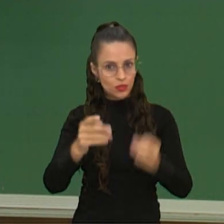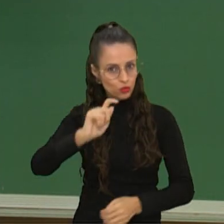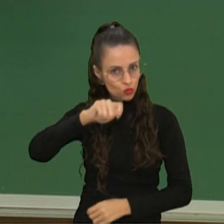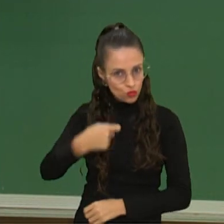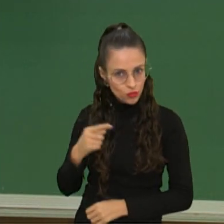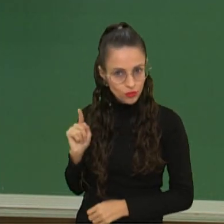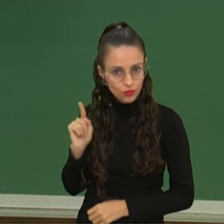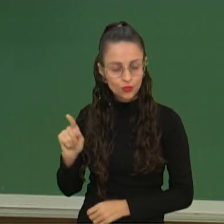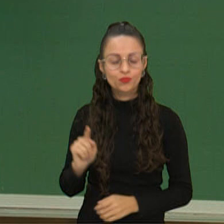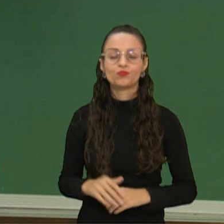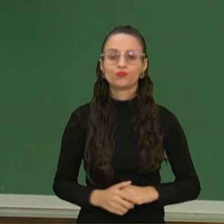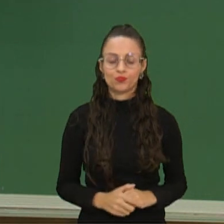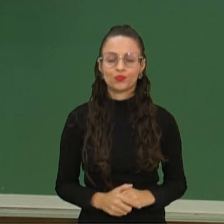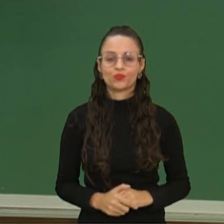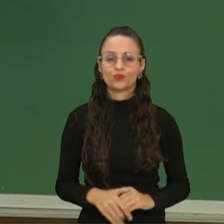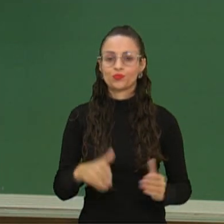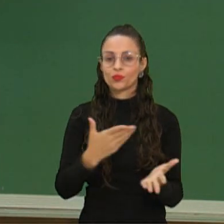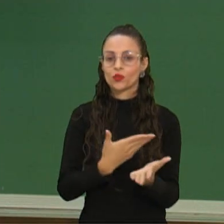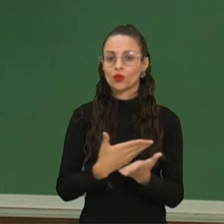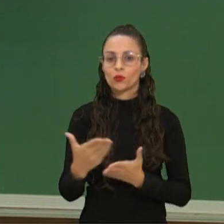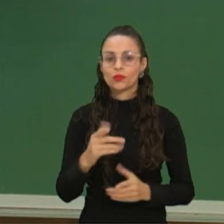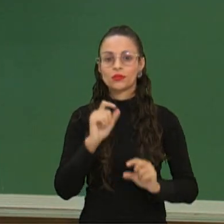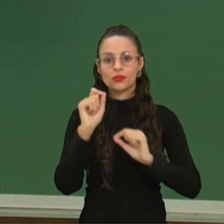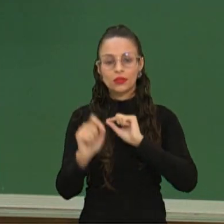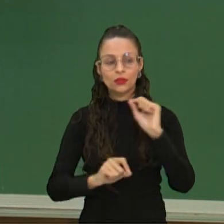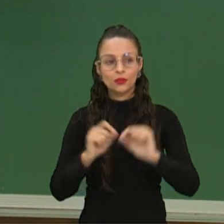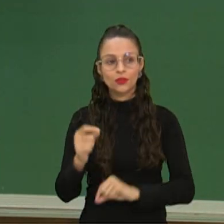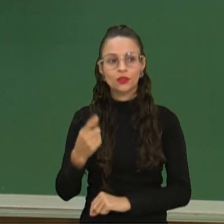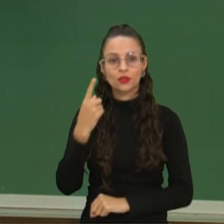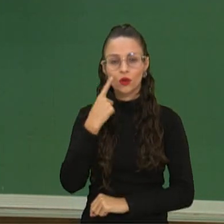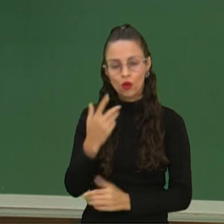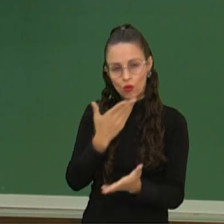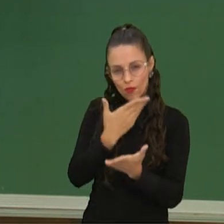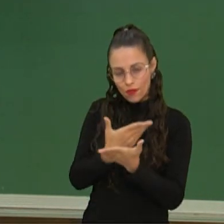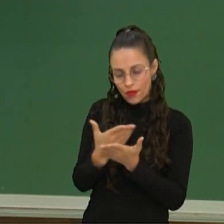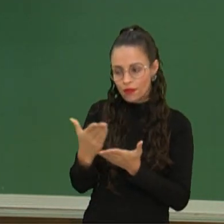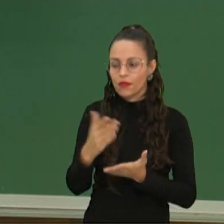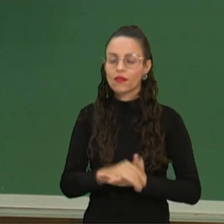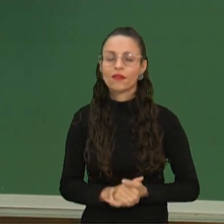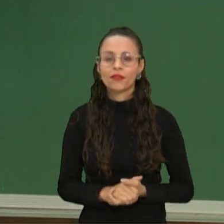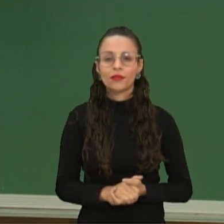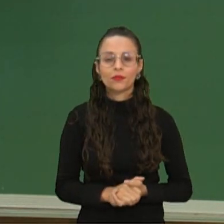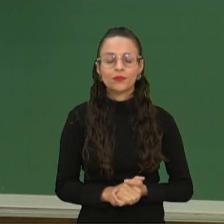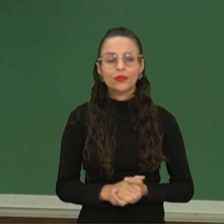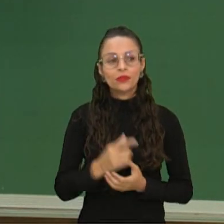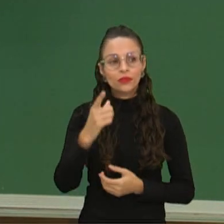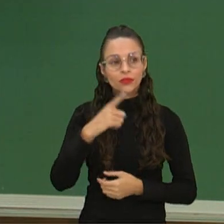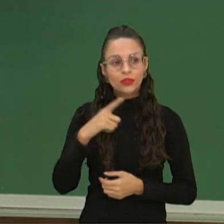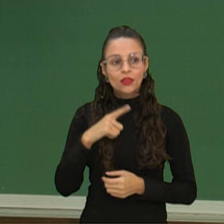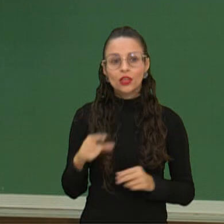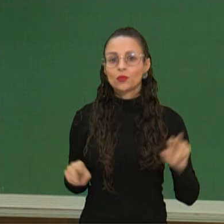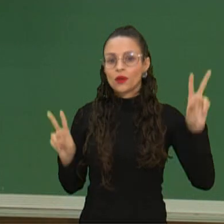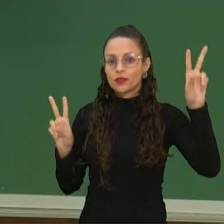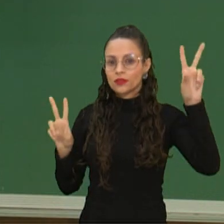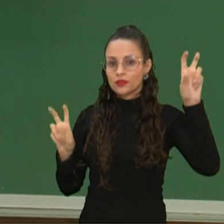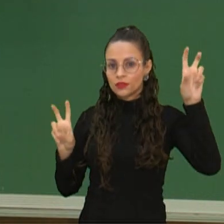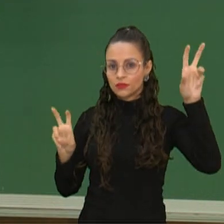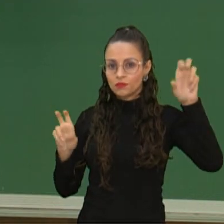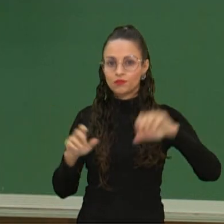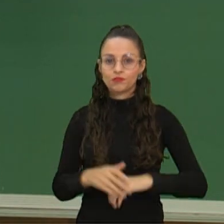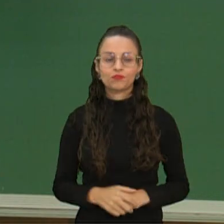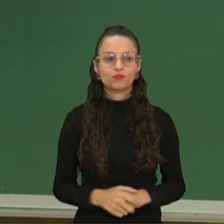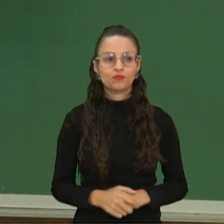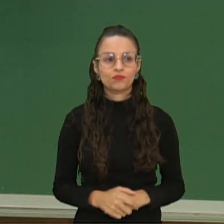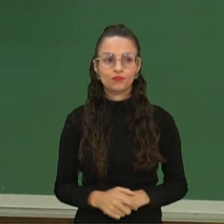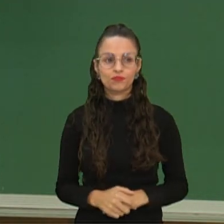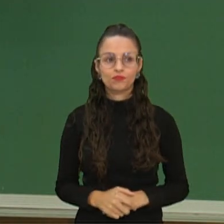on. Então nós vamos começar com o nosso warm-up aqui, o nosso aquecimento, e nós temos aqui uma citação, tá? A